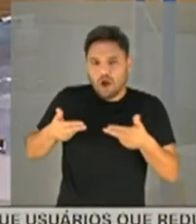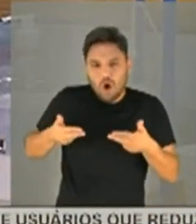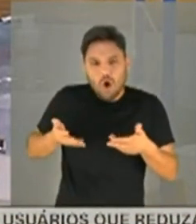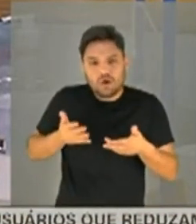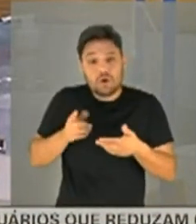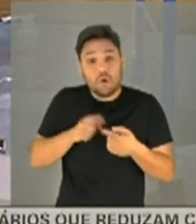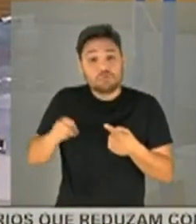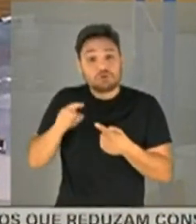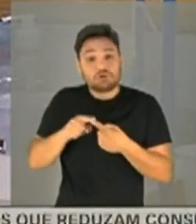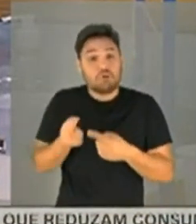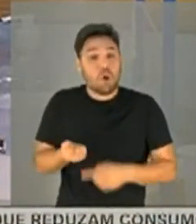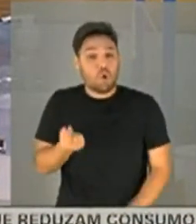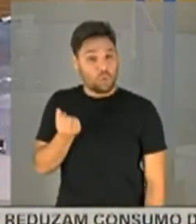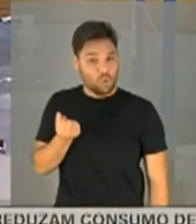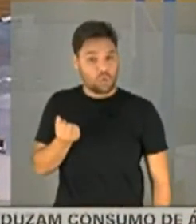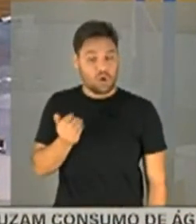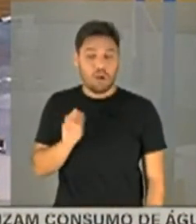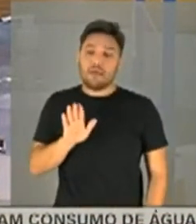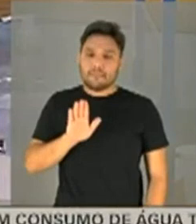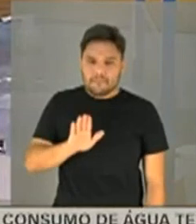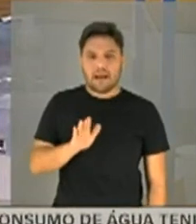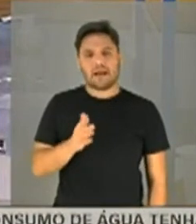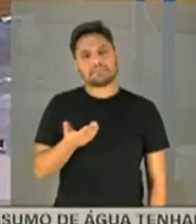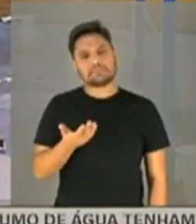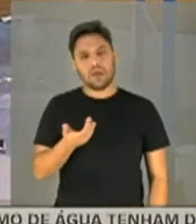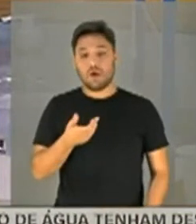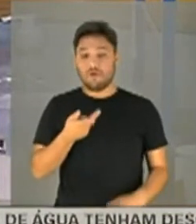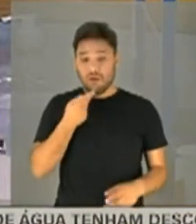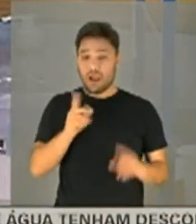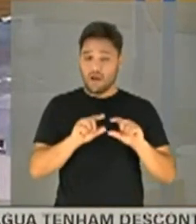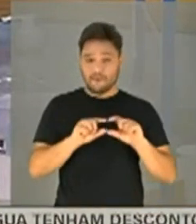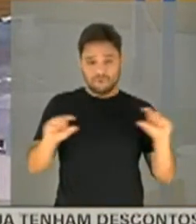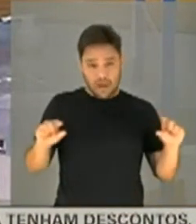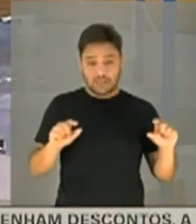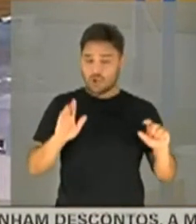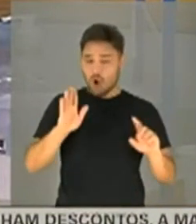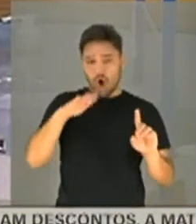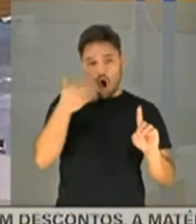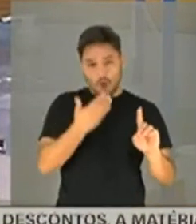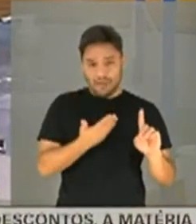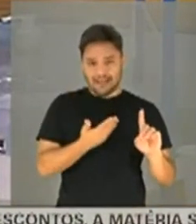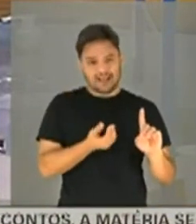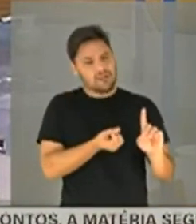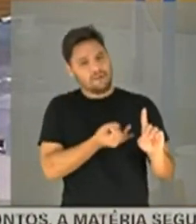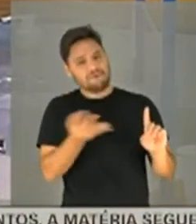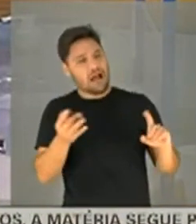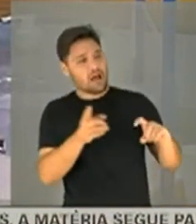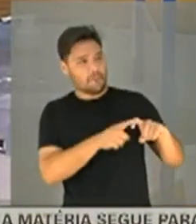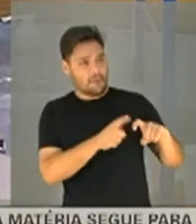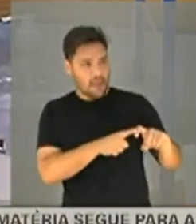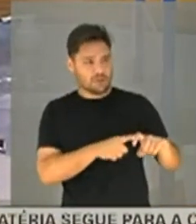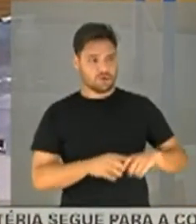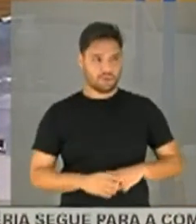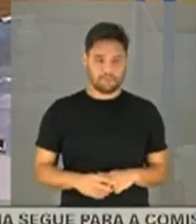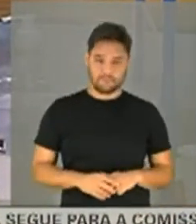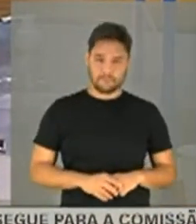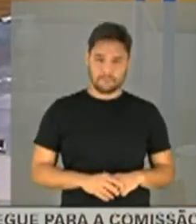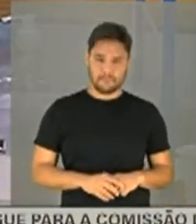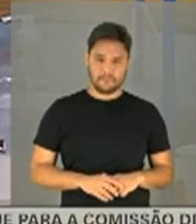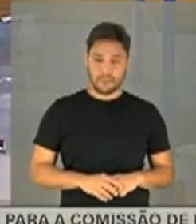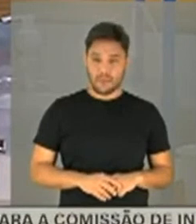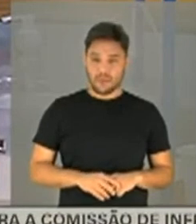com esse objetivo. Mas eu quero dizer também uma frase interessante em homenagem a muitos médicos que, por